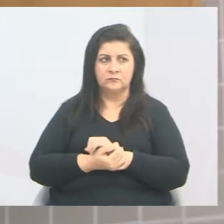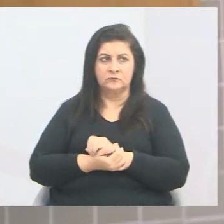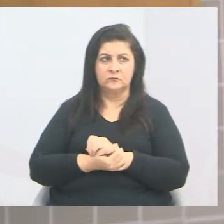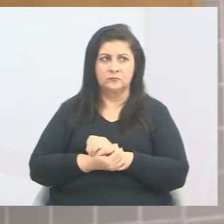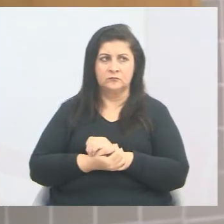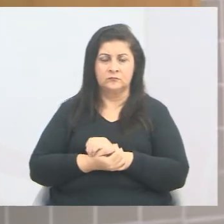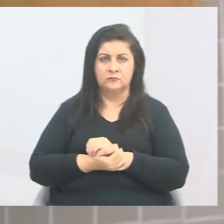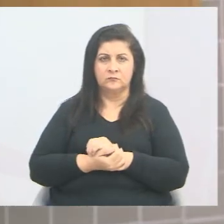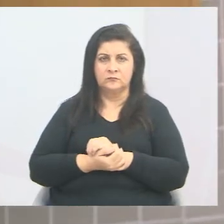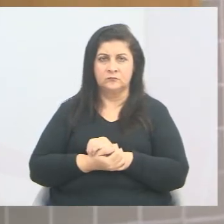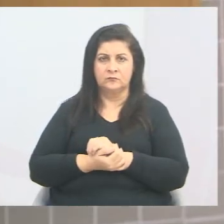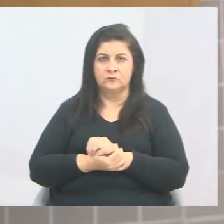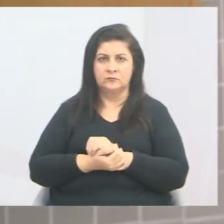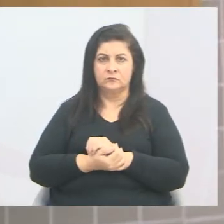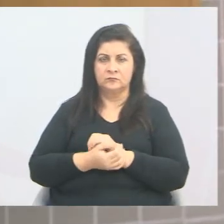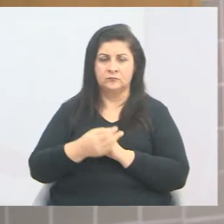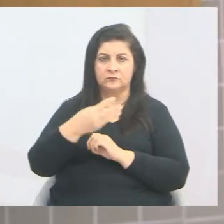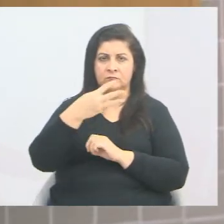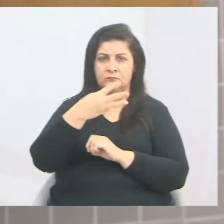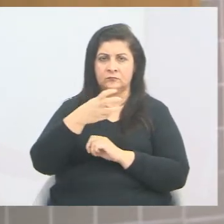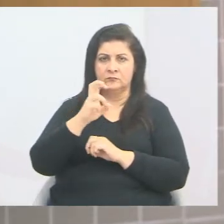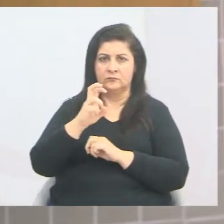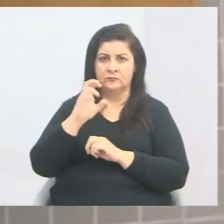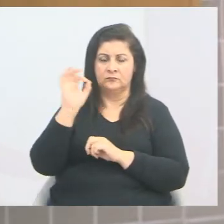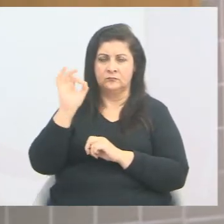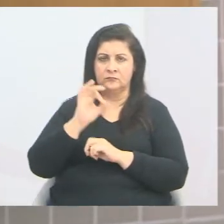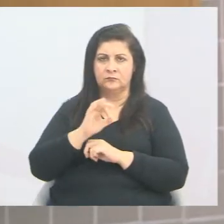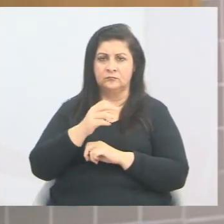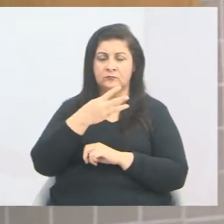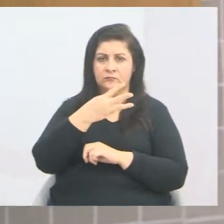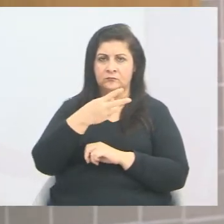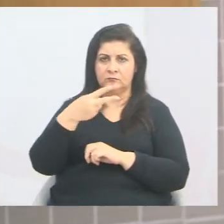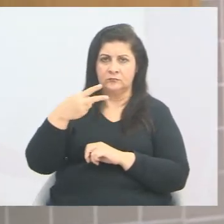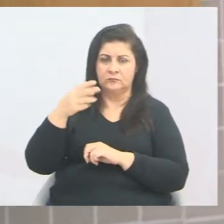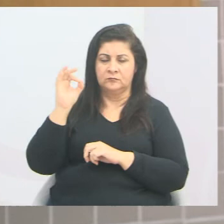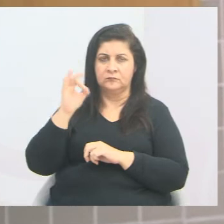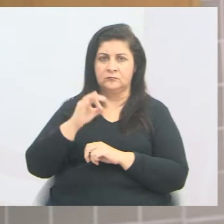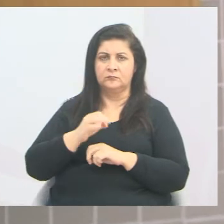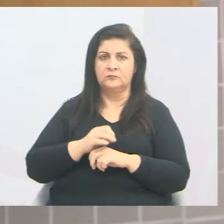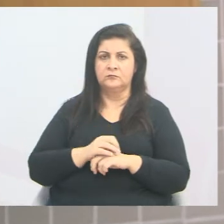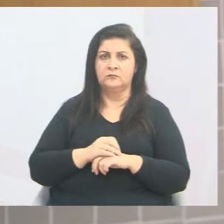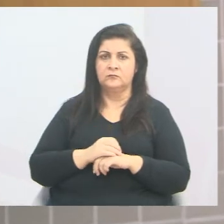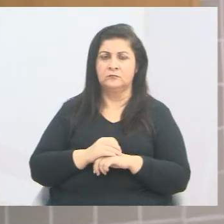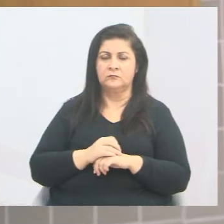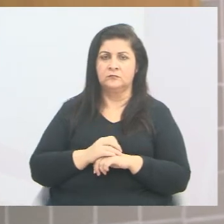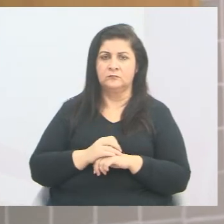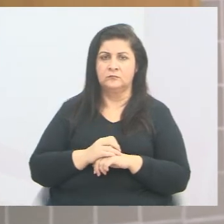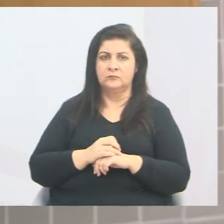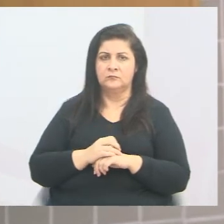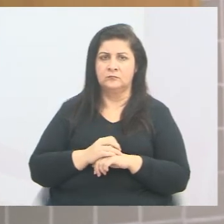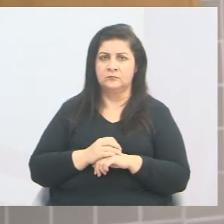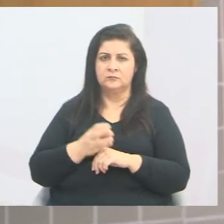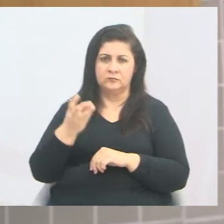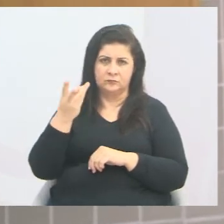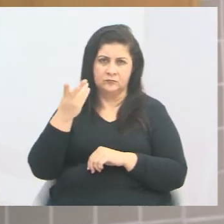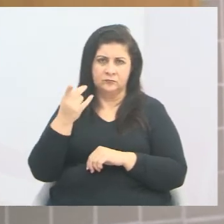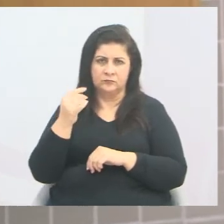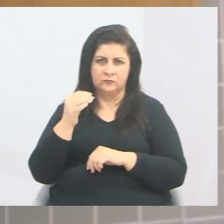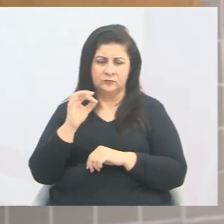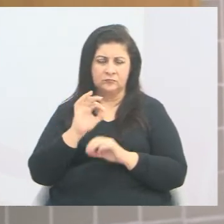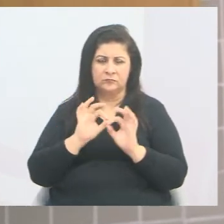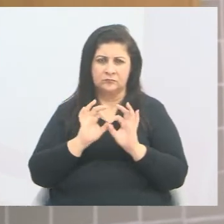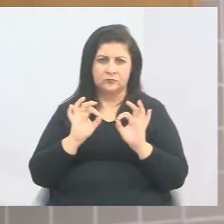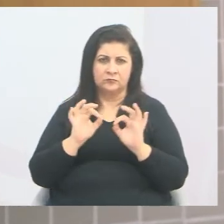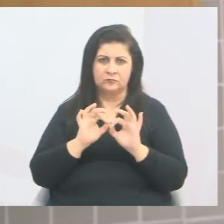aqui, acho que foi 35%? 32%, né? Perfeito. Fazemos uma conta simples, né, de meta